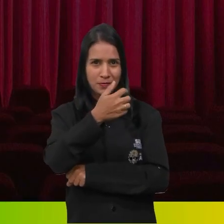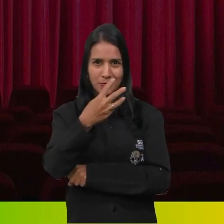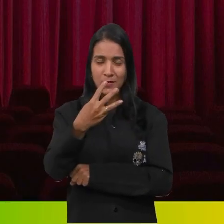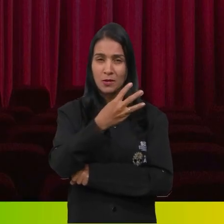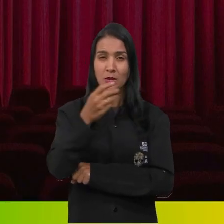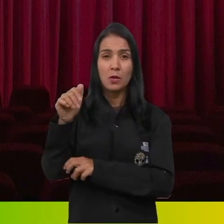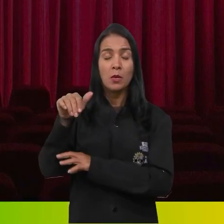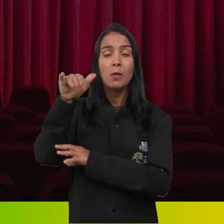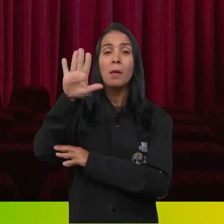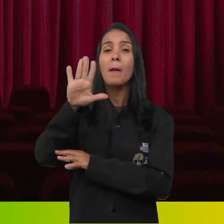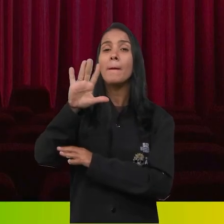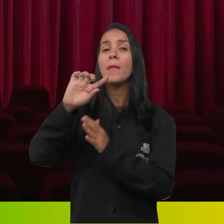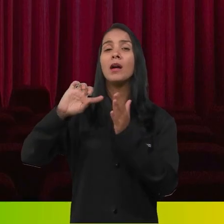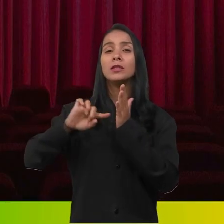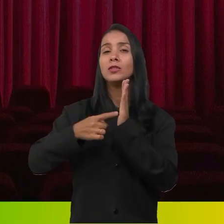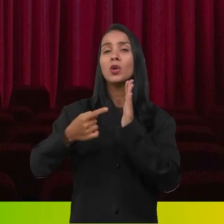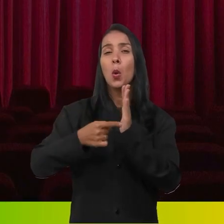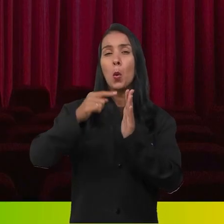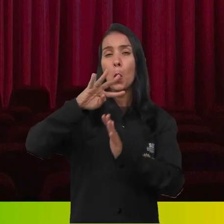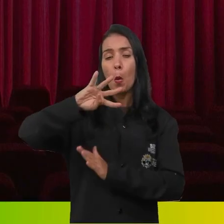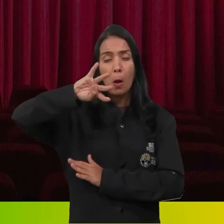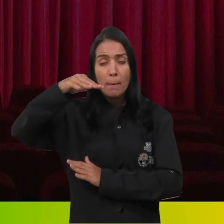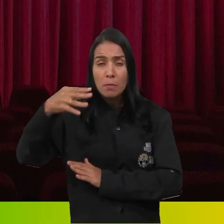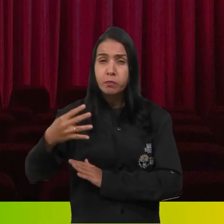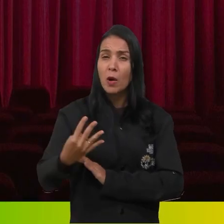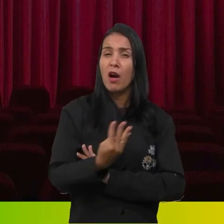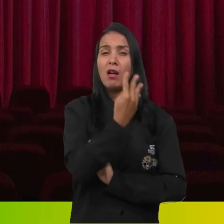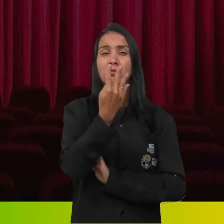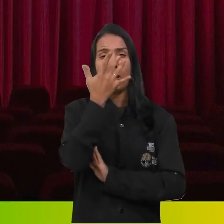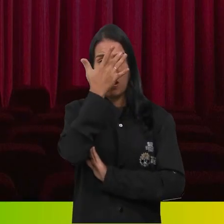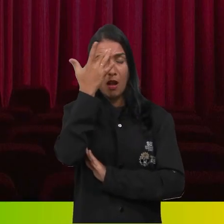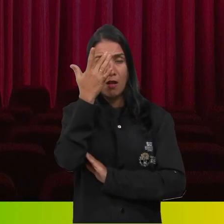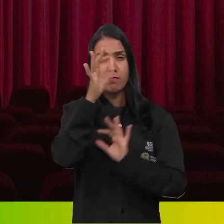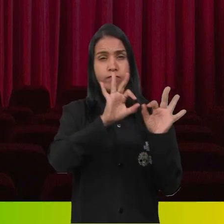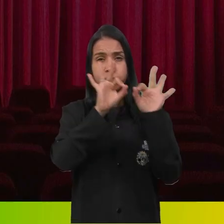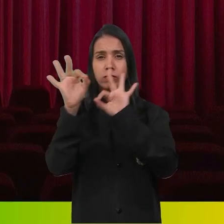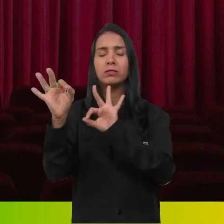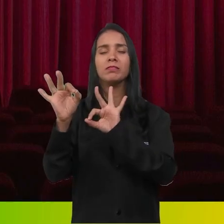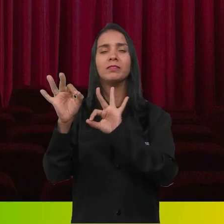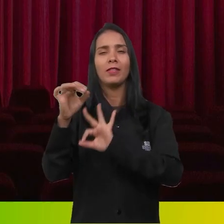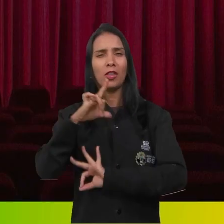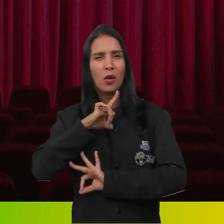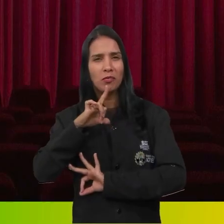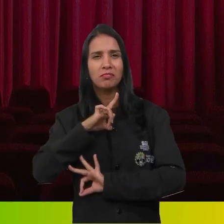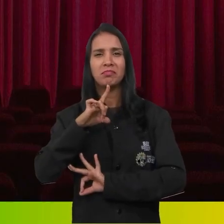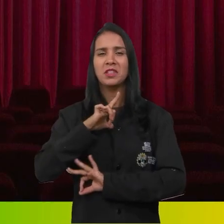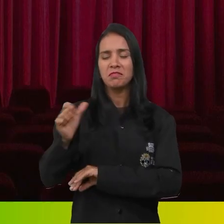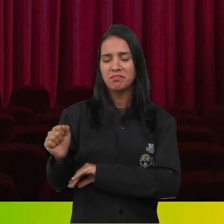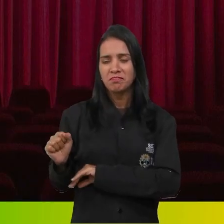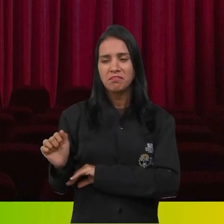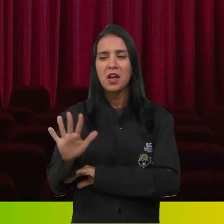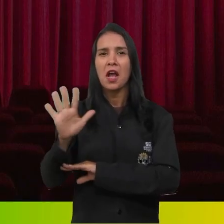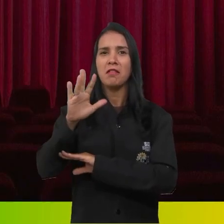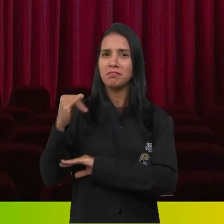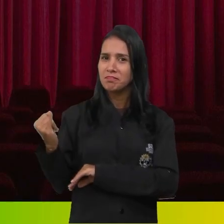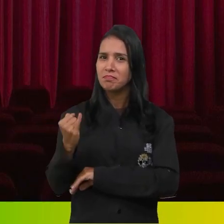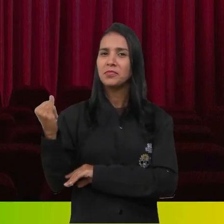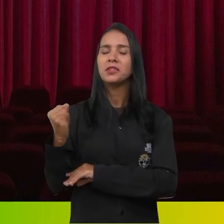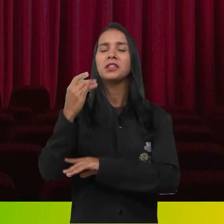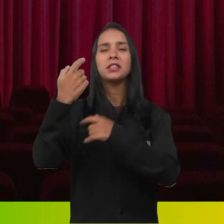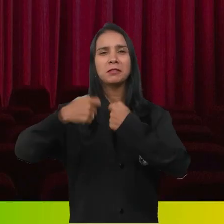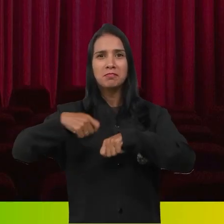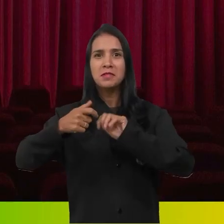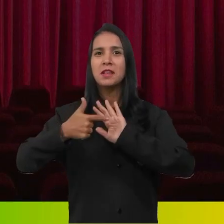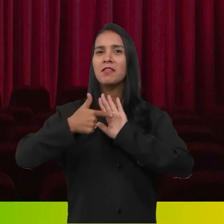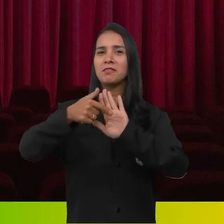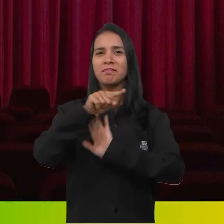de 4 milhões de espectadores. Então, é uma obra que realmente a gente precisava trazer